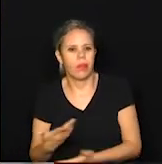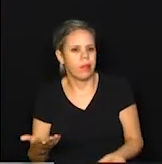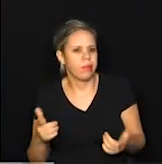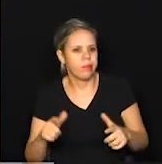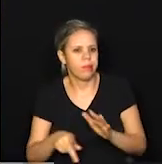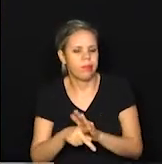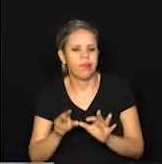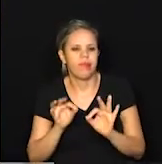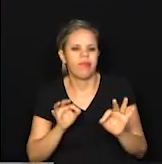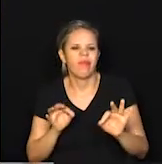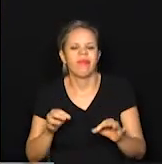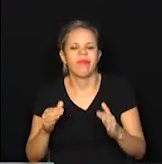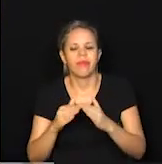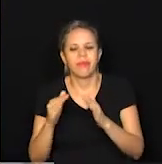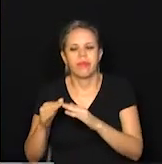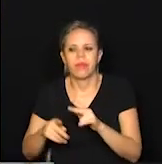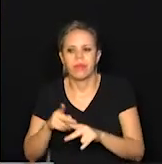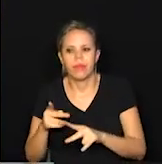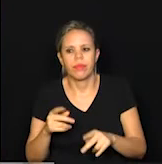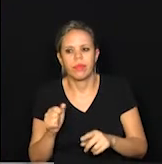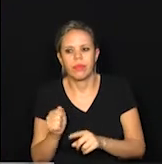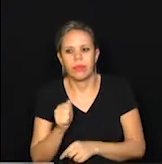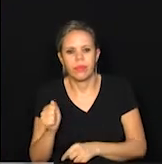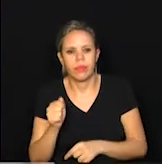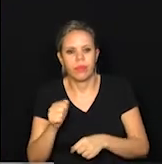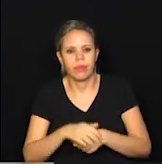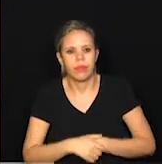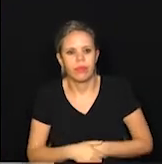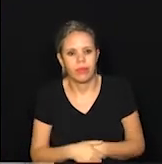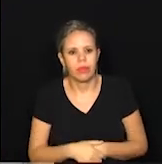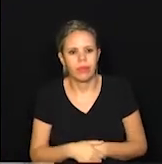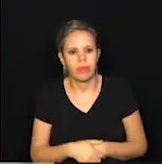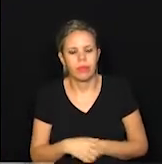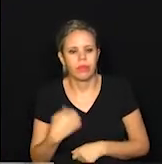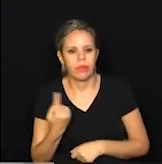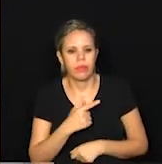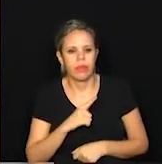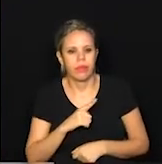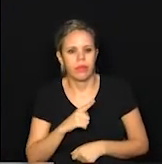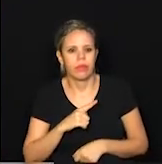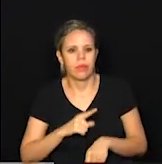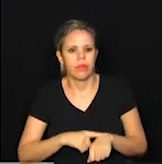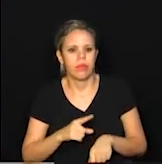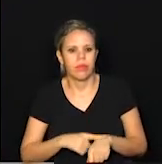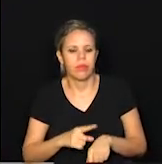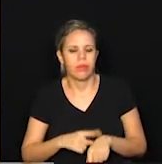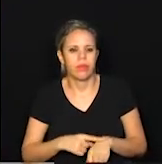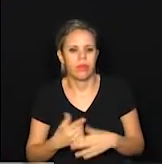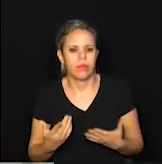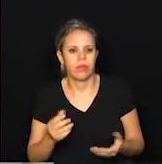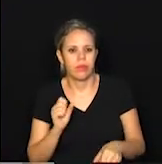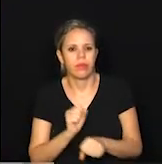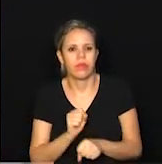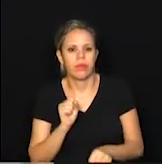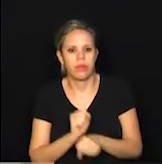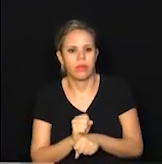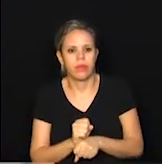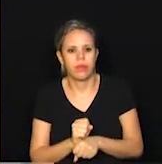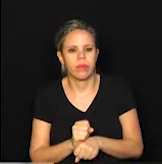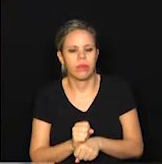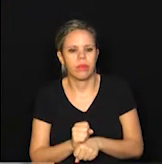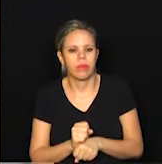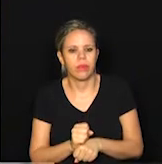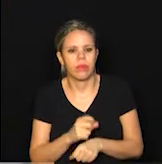a extensão do lar de cada associado. E nós temos aqueles momentos agora de aguardar, mas